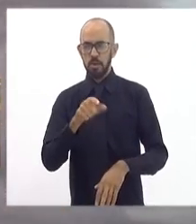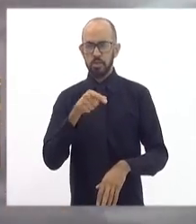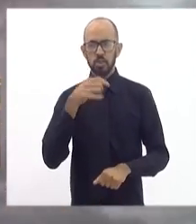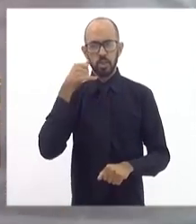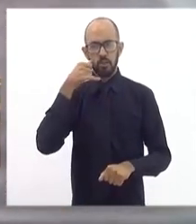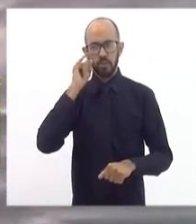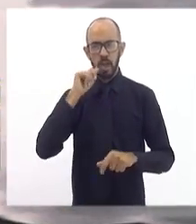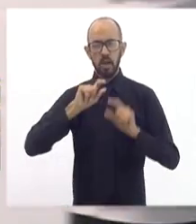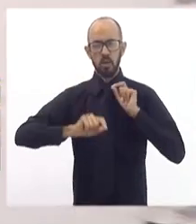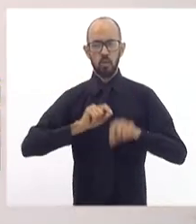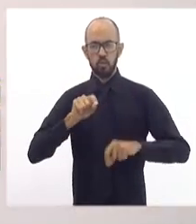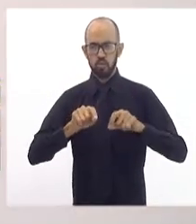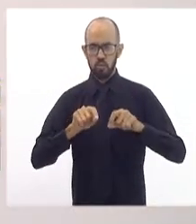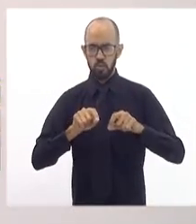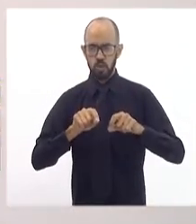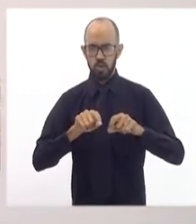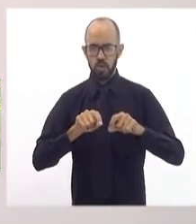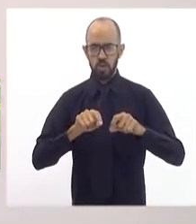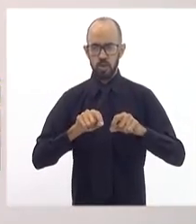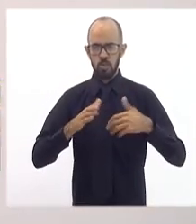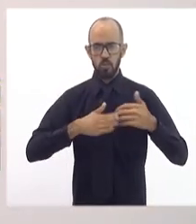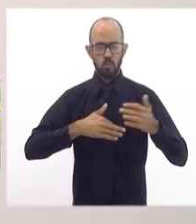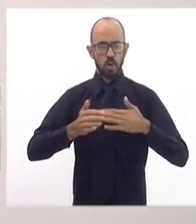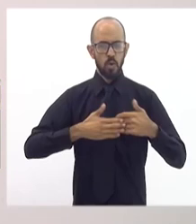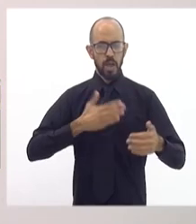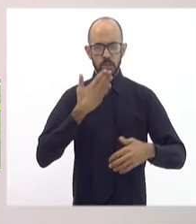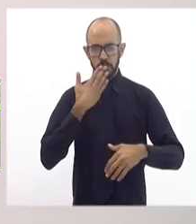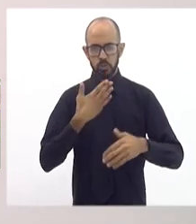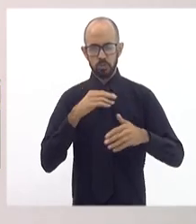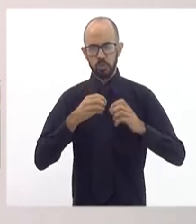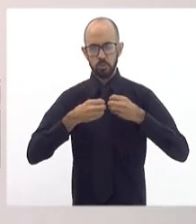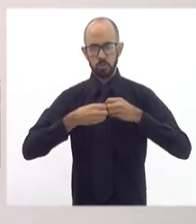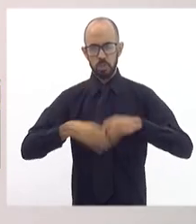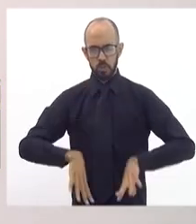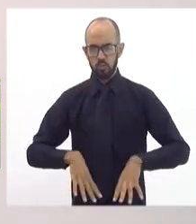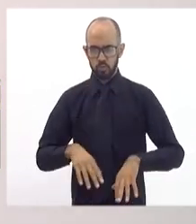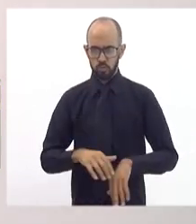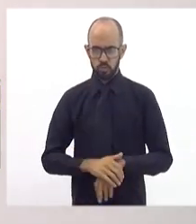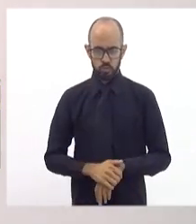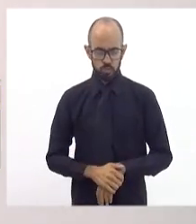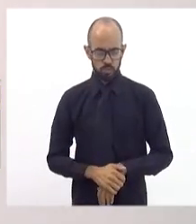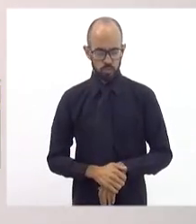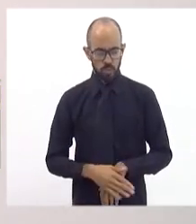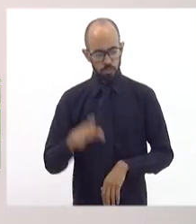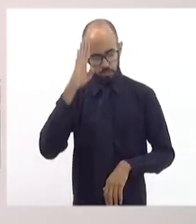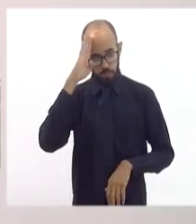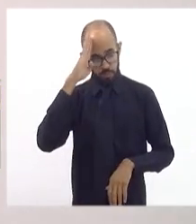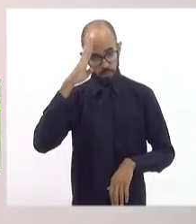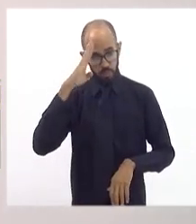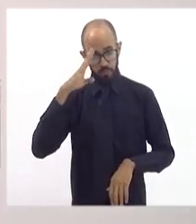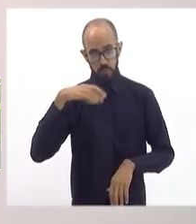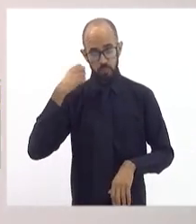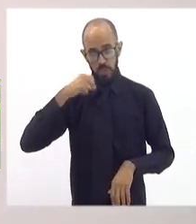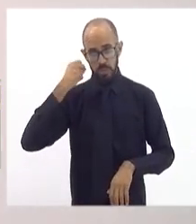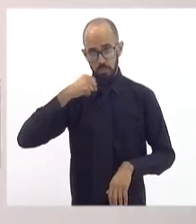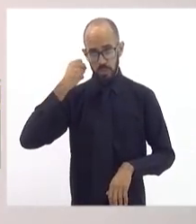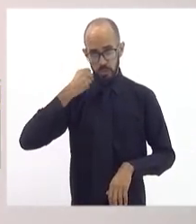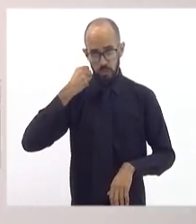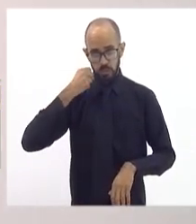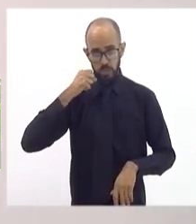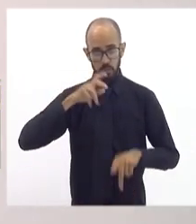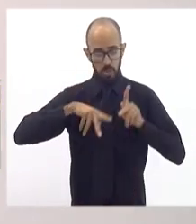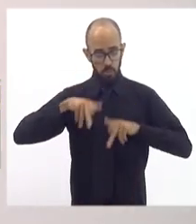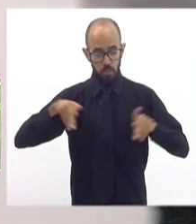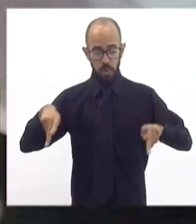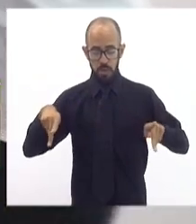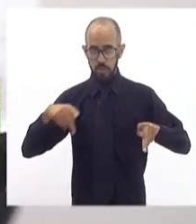tem nenhuma nenhum tipo é de prejuízo fio É principalmente para paredes efetivo para a população a não